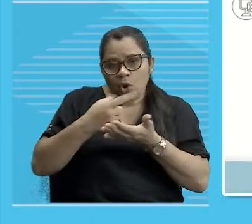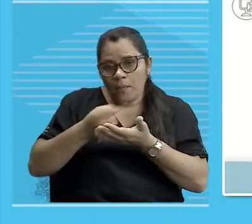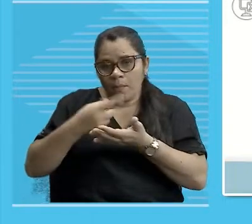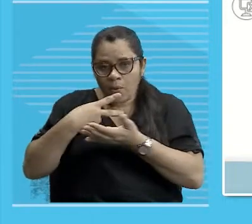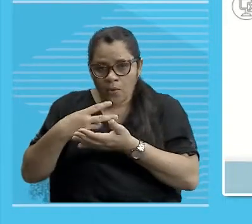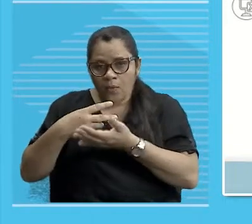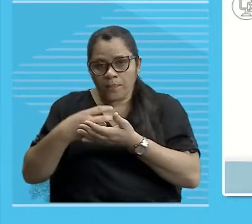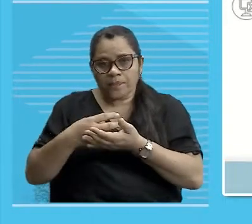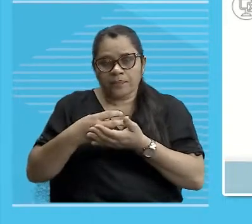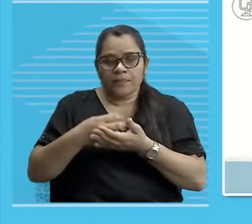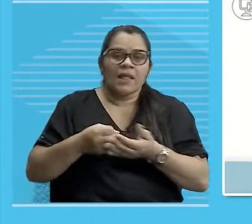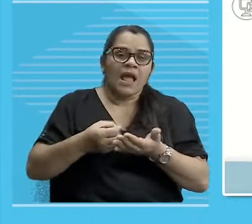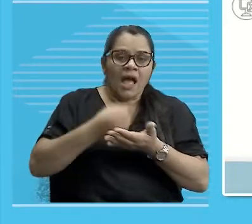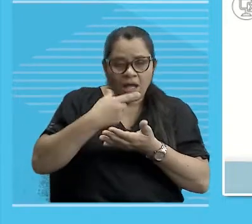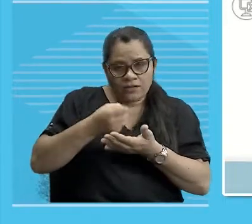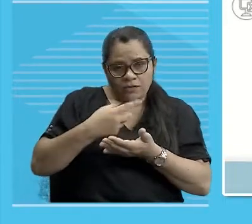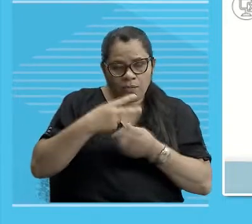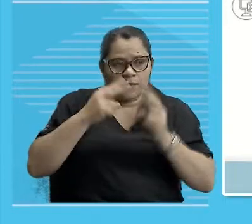aí, tá?